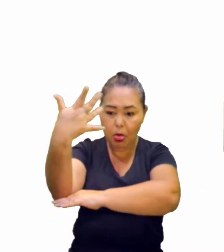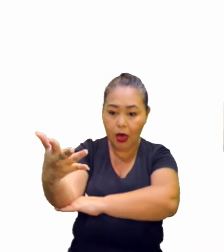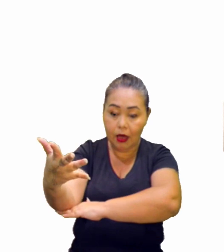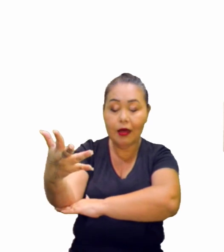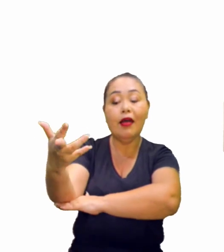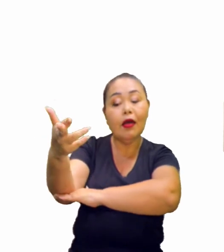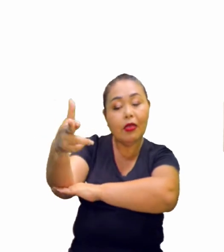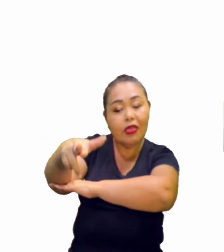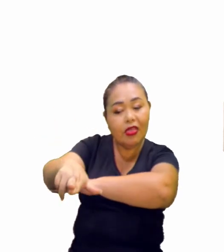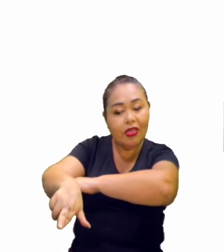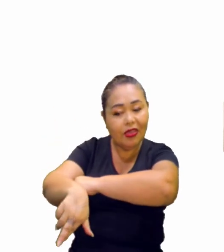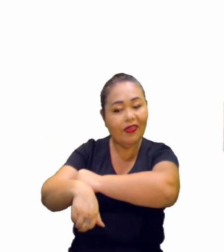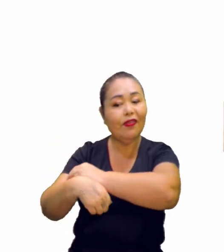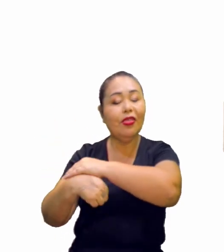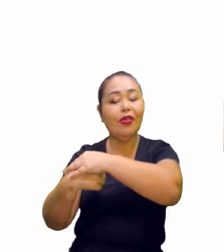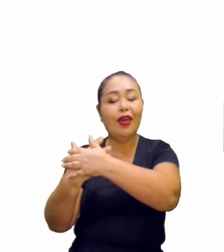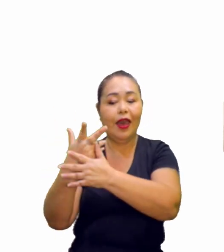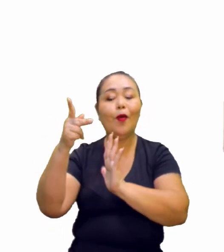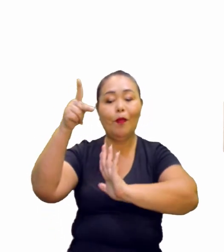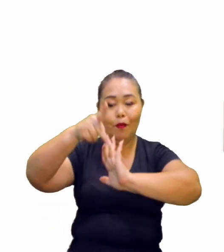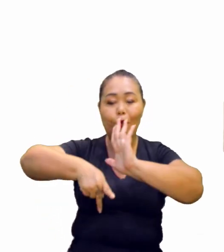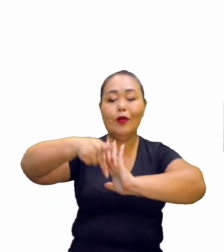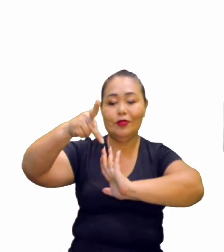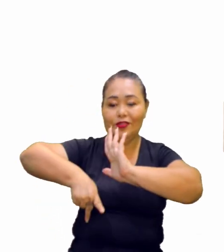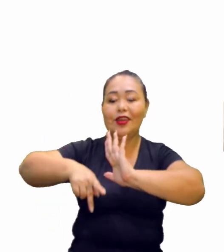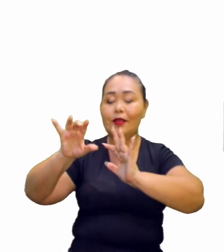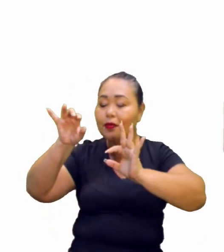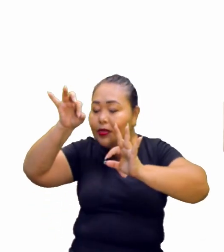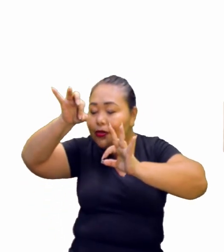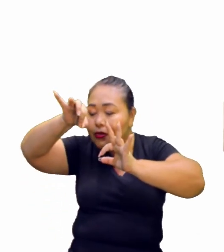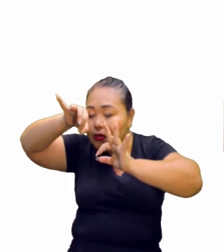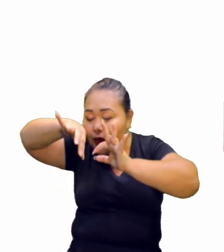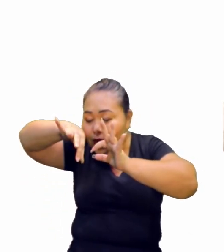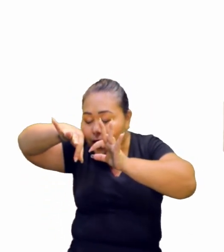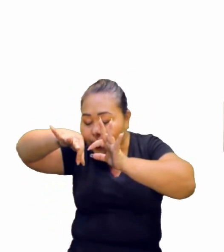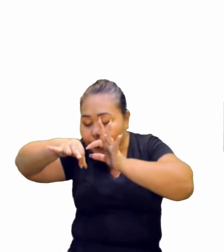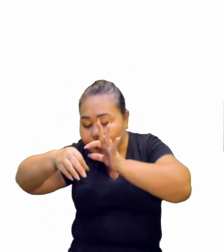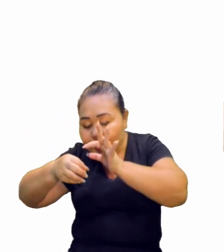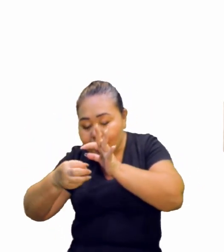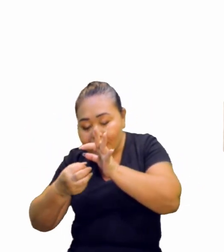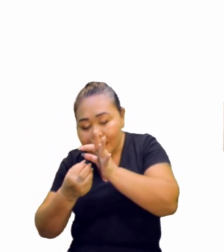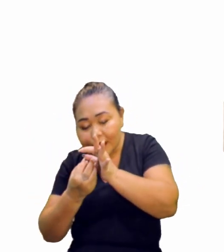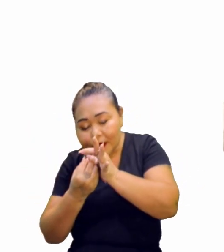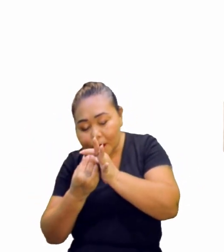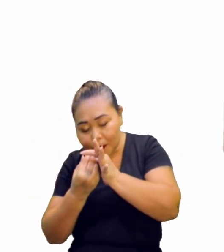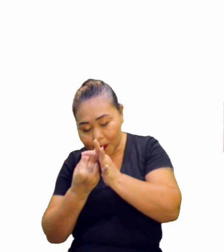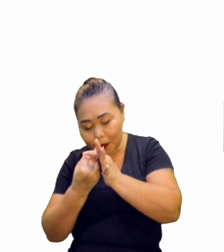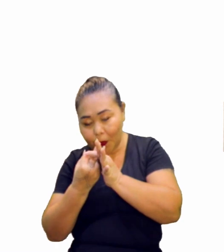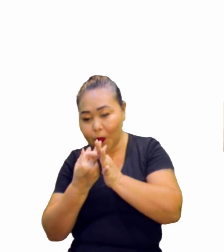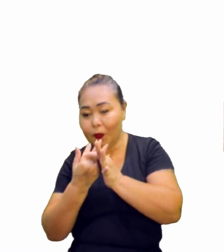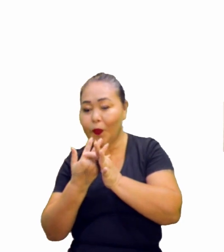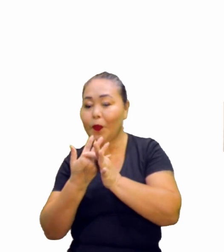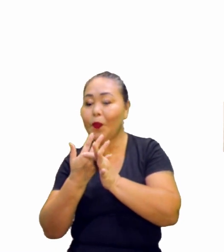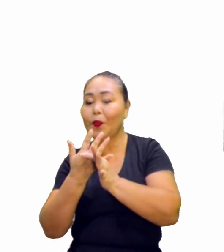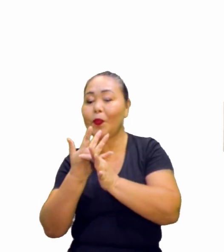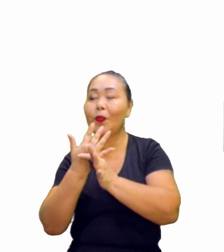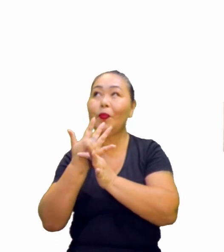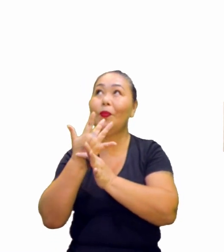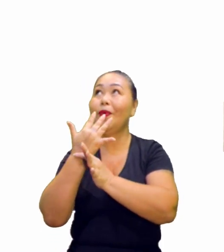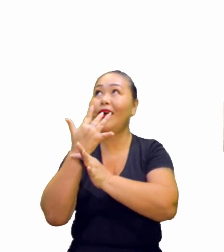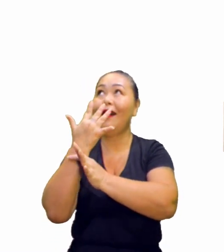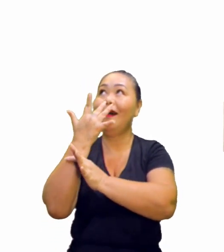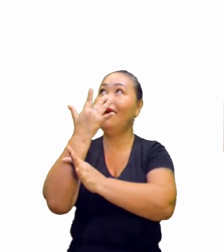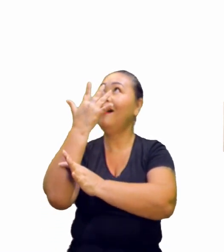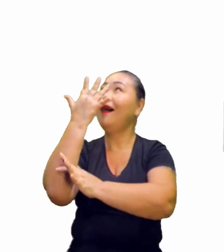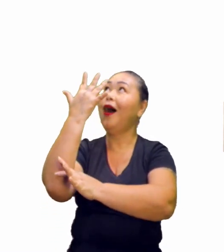Aí cabe aqui aqueles projetos de reflorestamento que aí a gente tem aí pensado e conversado nisso